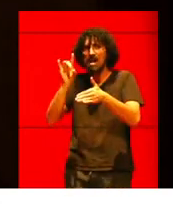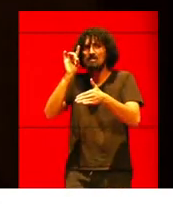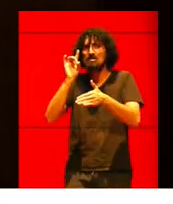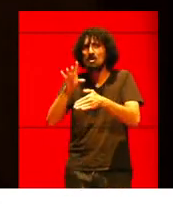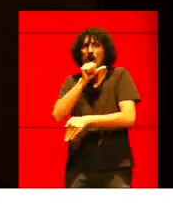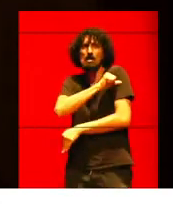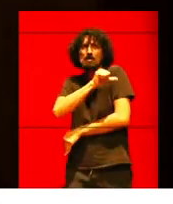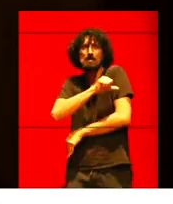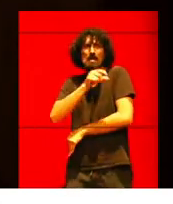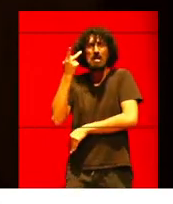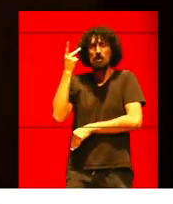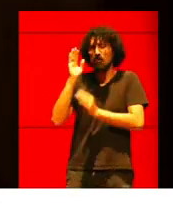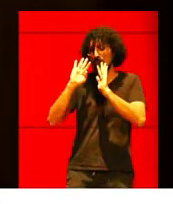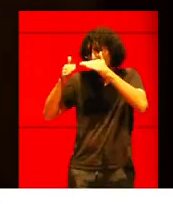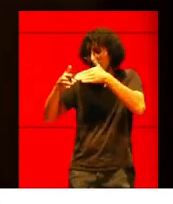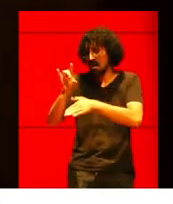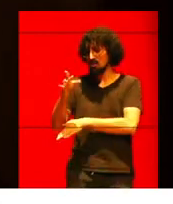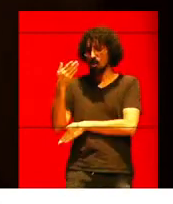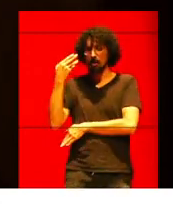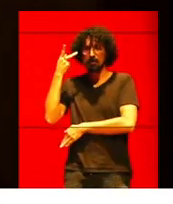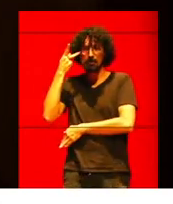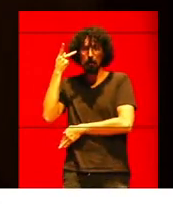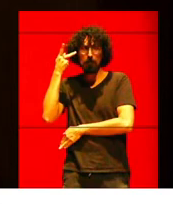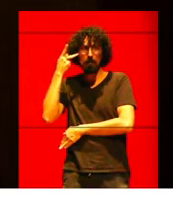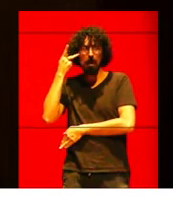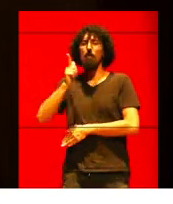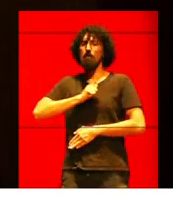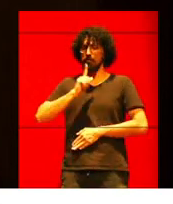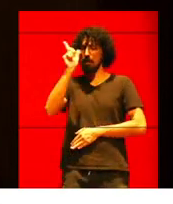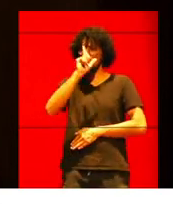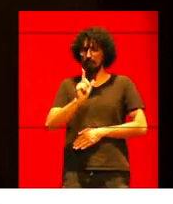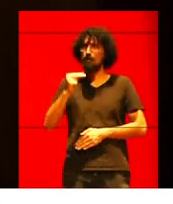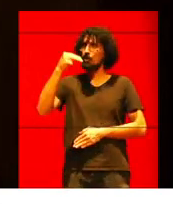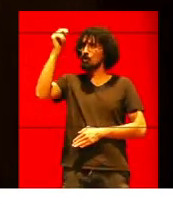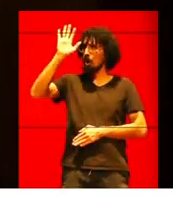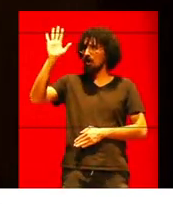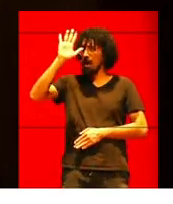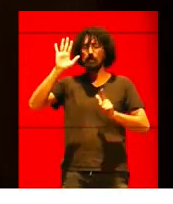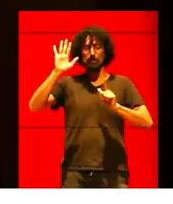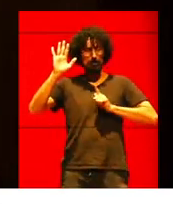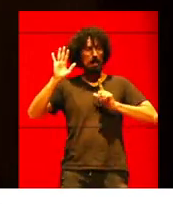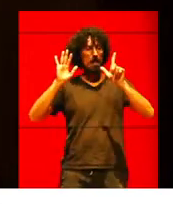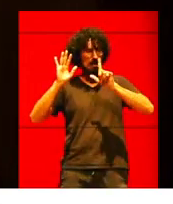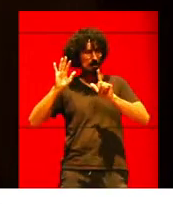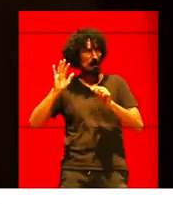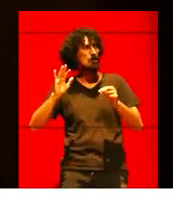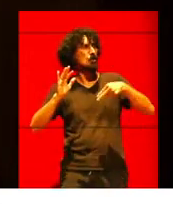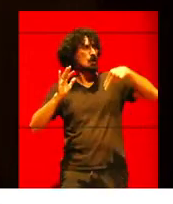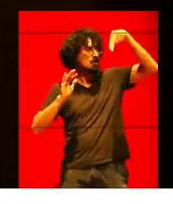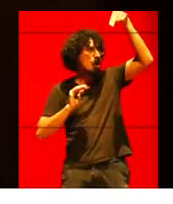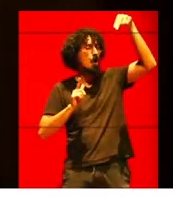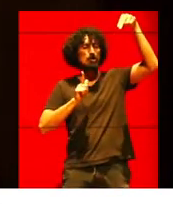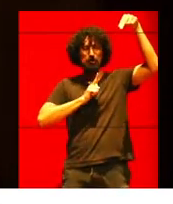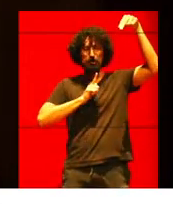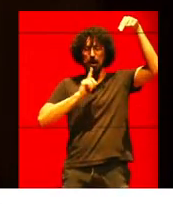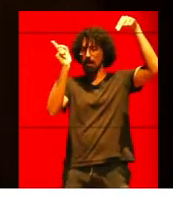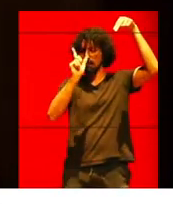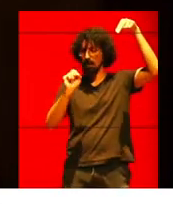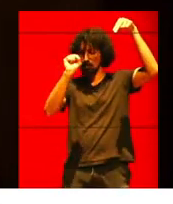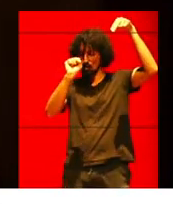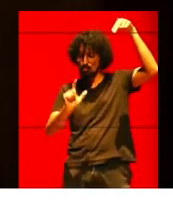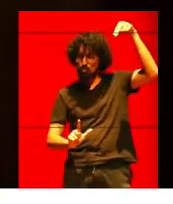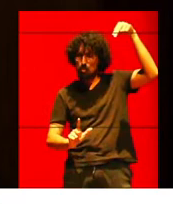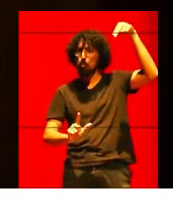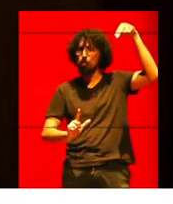no Nordeste, se produz literatura no Norte, no Sul, bora falar dessa galera. Não adianta falar só de quem está no